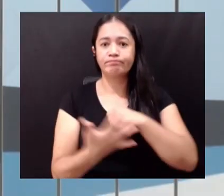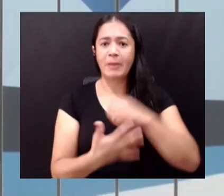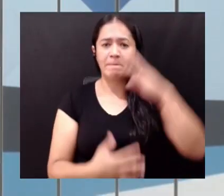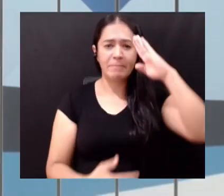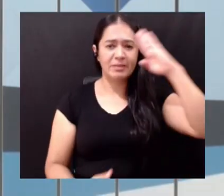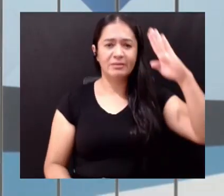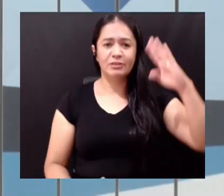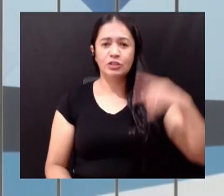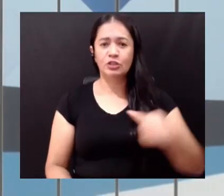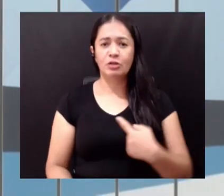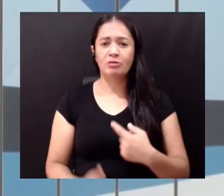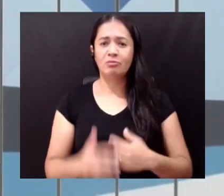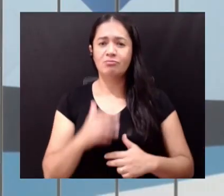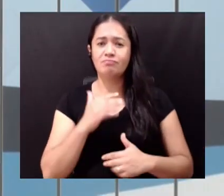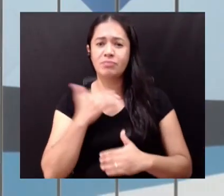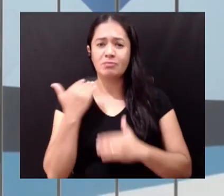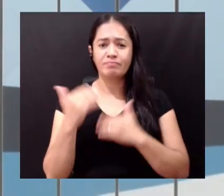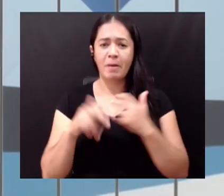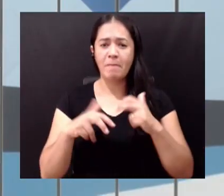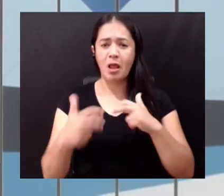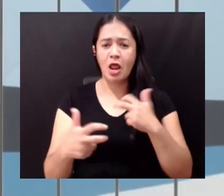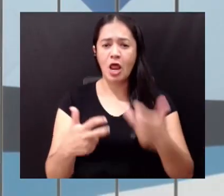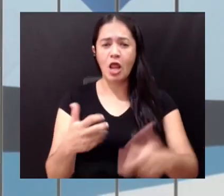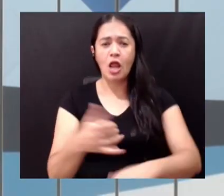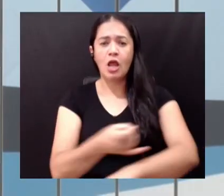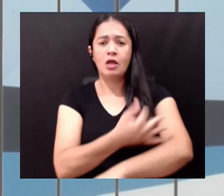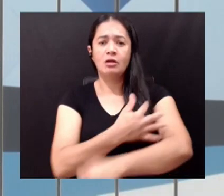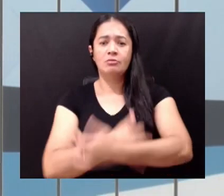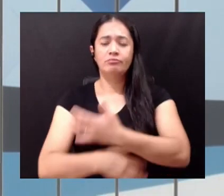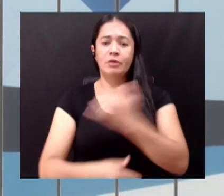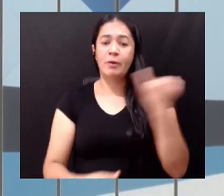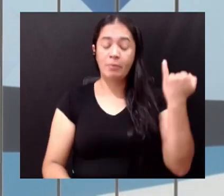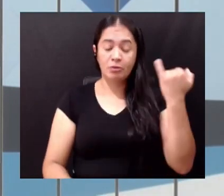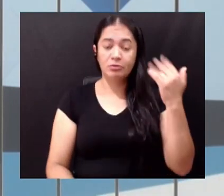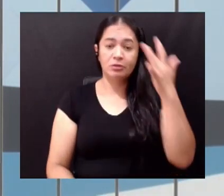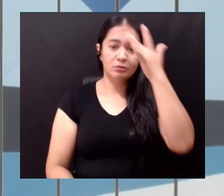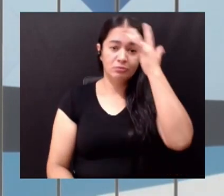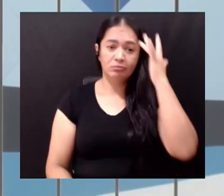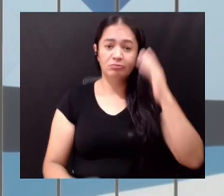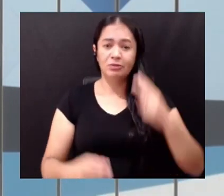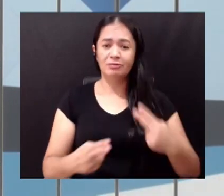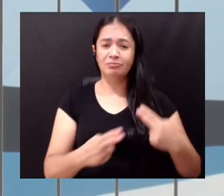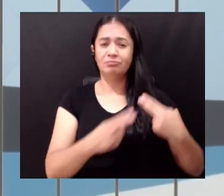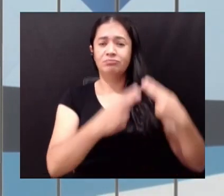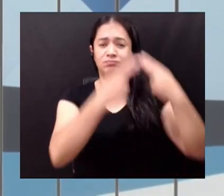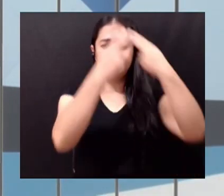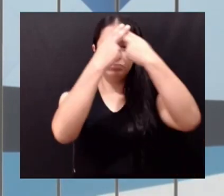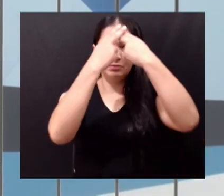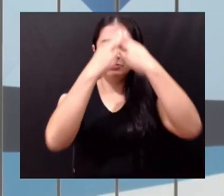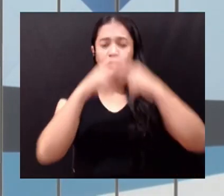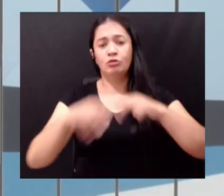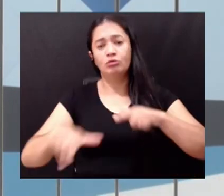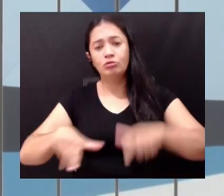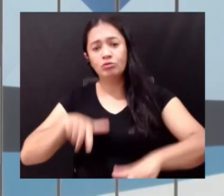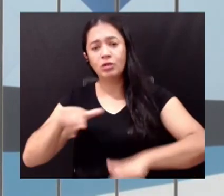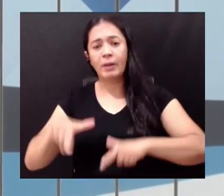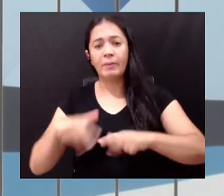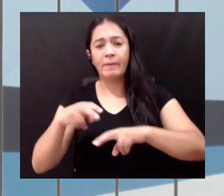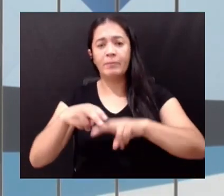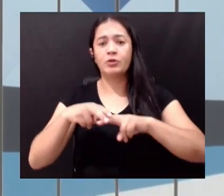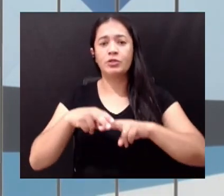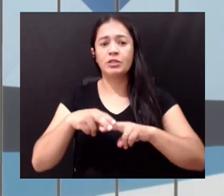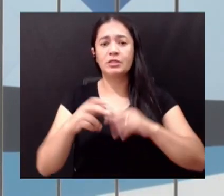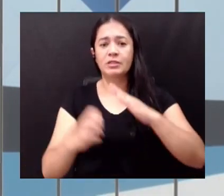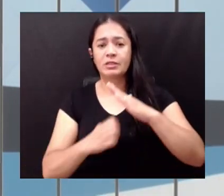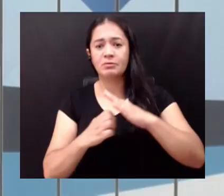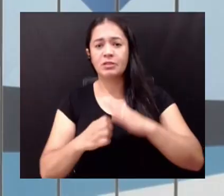perdas, né, perdas emocionais importantes para as pessoas, e isso impactava diretamente também o trabalho. Então as empresas investiram muito em palestras, em